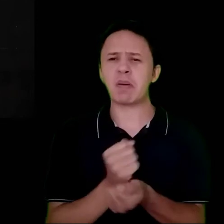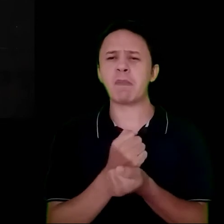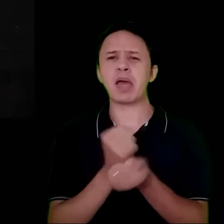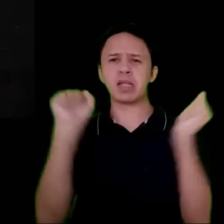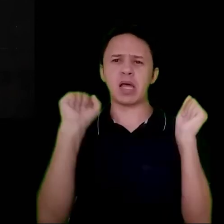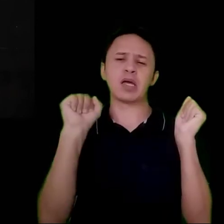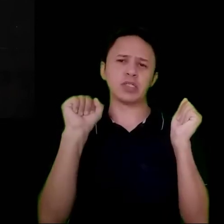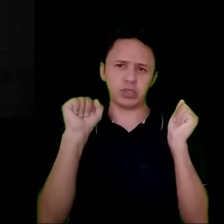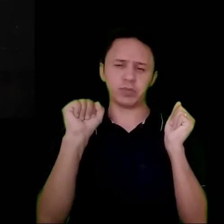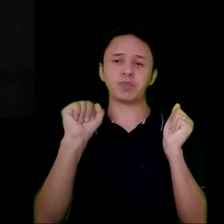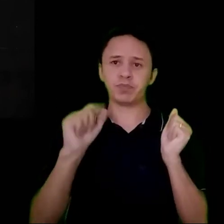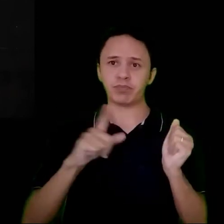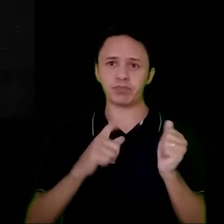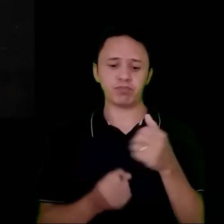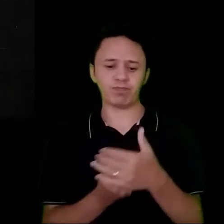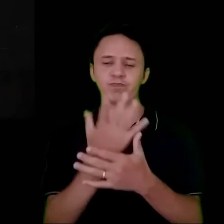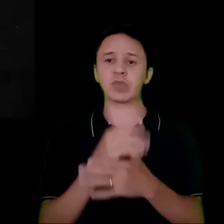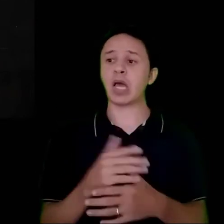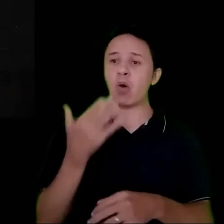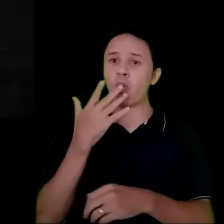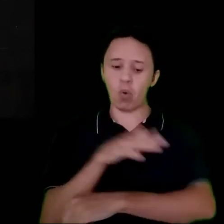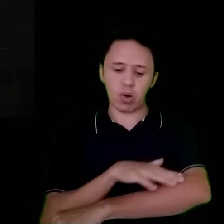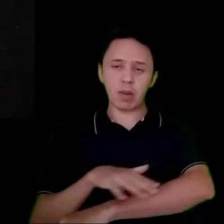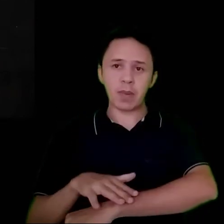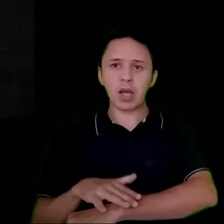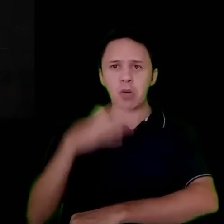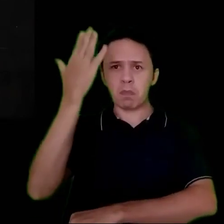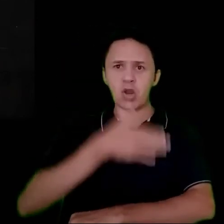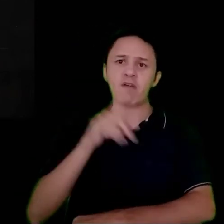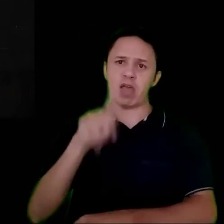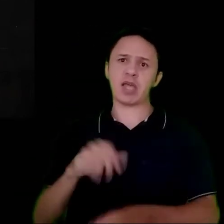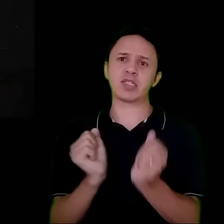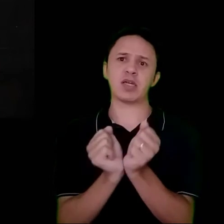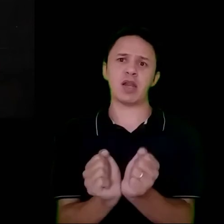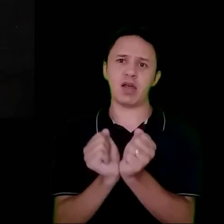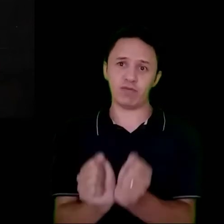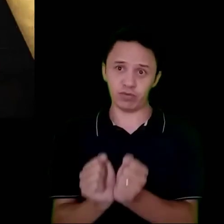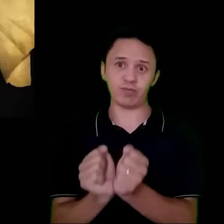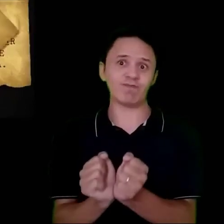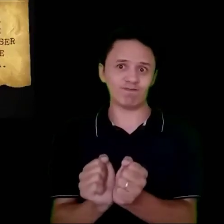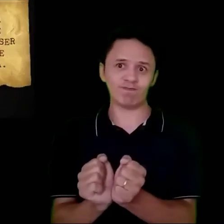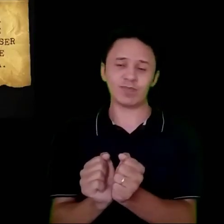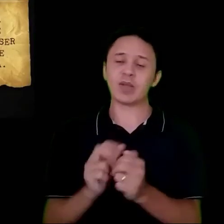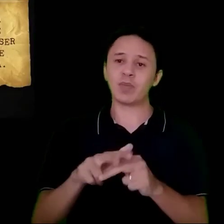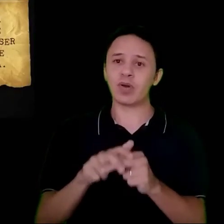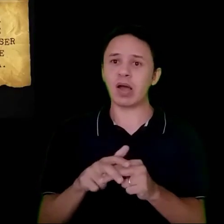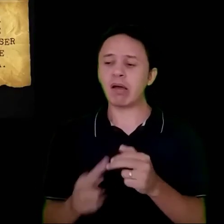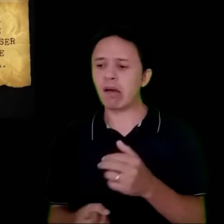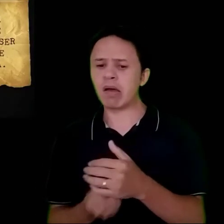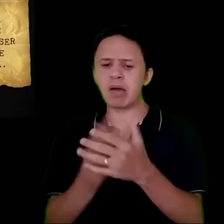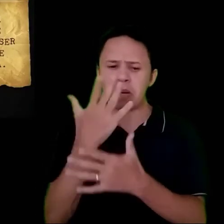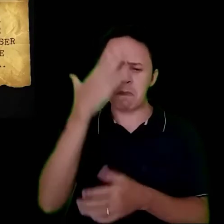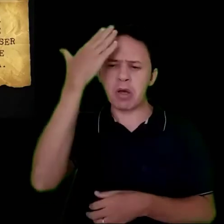liberdade não mostrar o contrário. Ou seja, a cor da pele era prova suficiente da escravização, um sinônimo com a